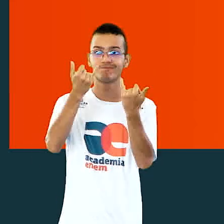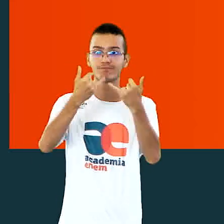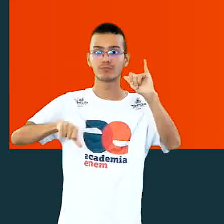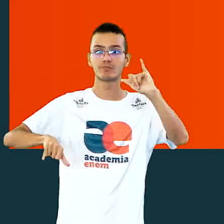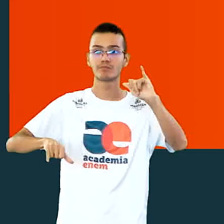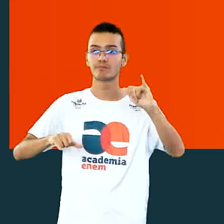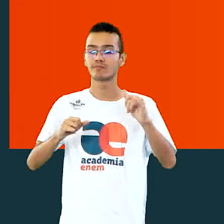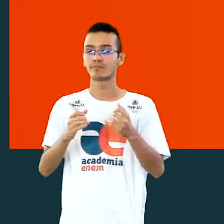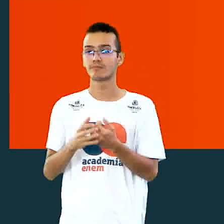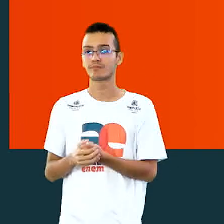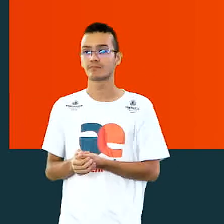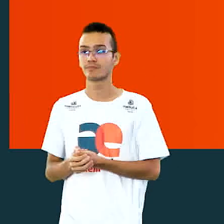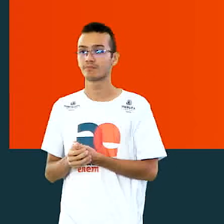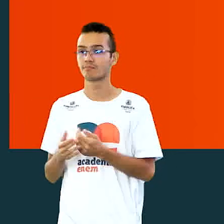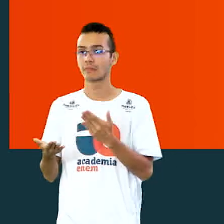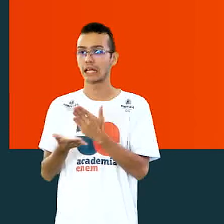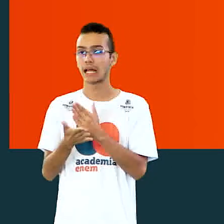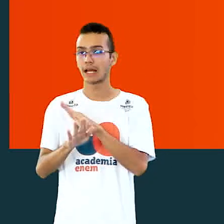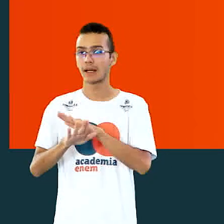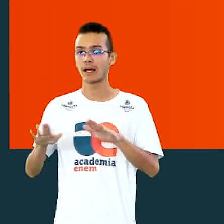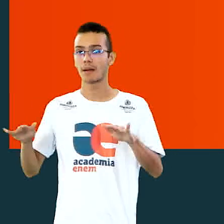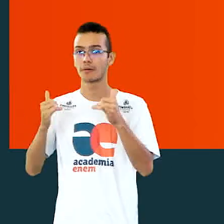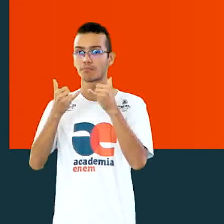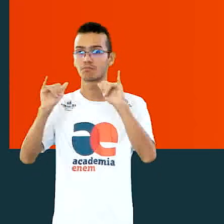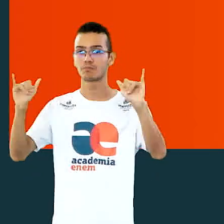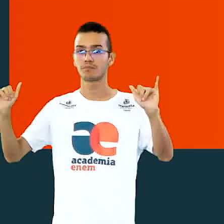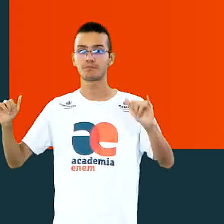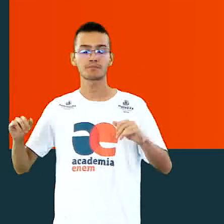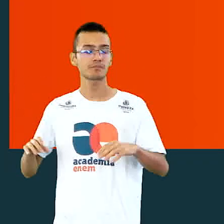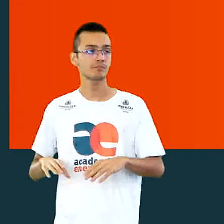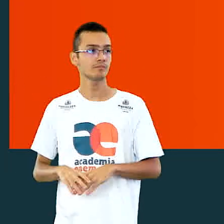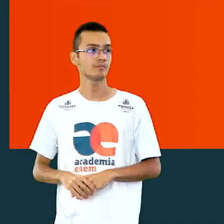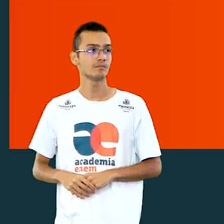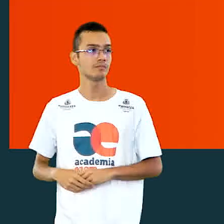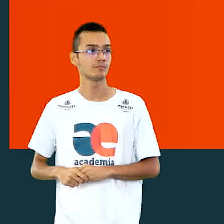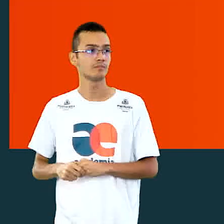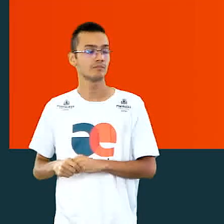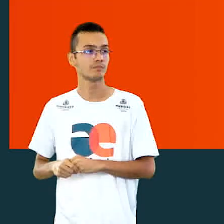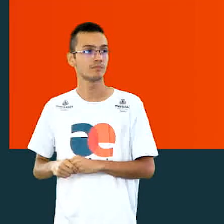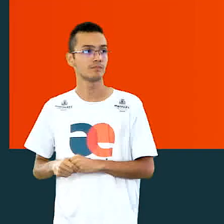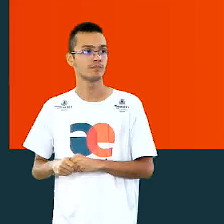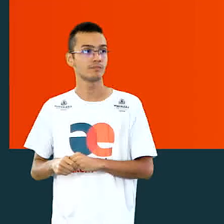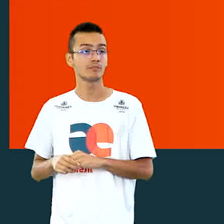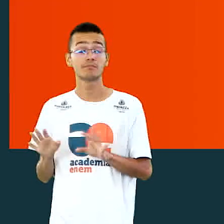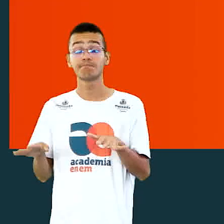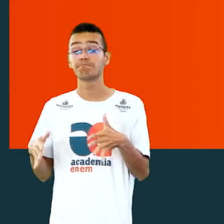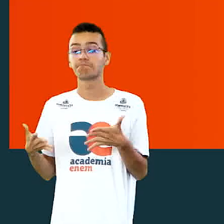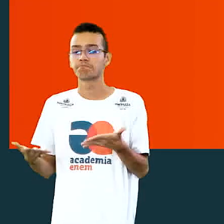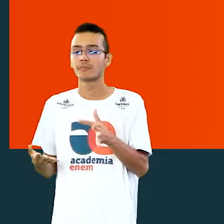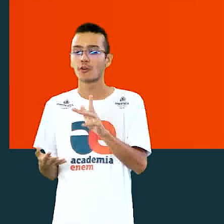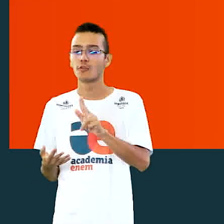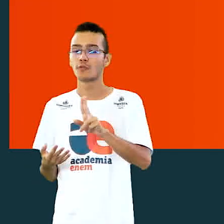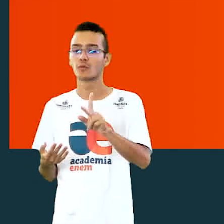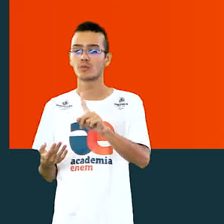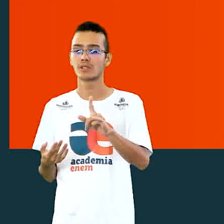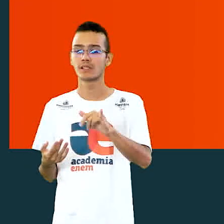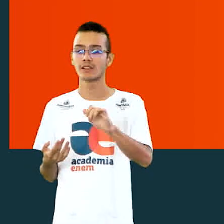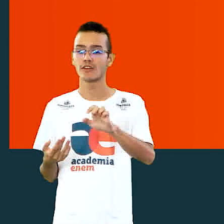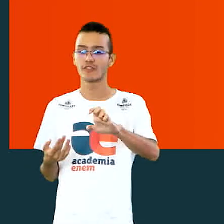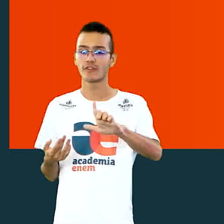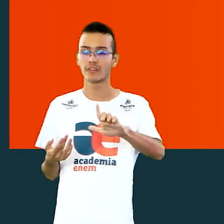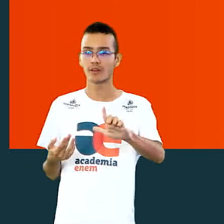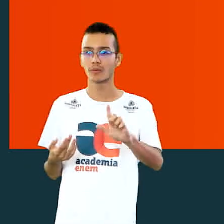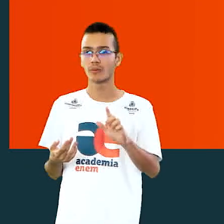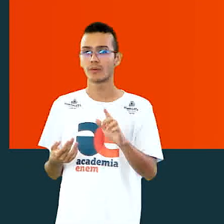acaba. Ah, professor, então o fusível limita a corrente